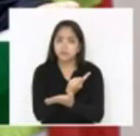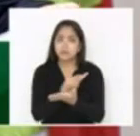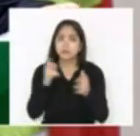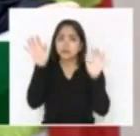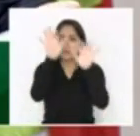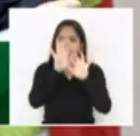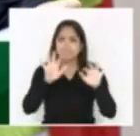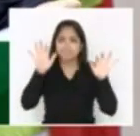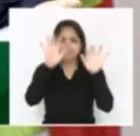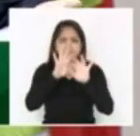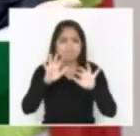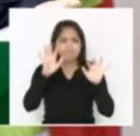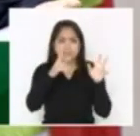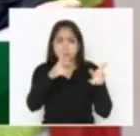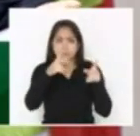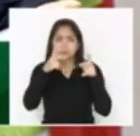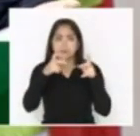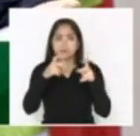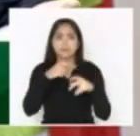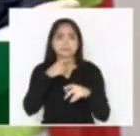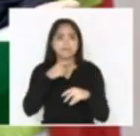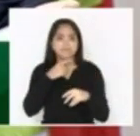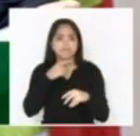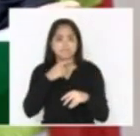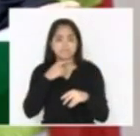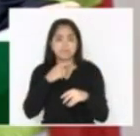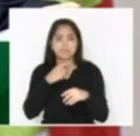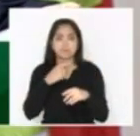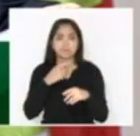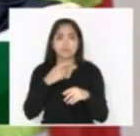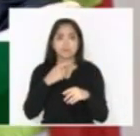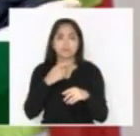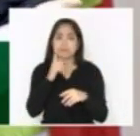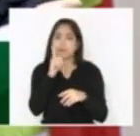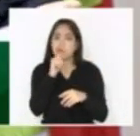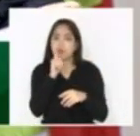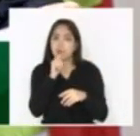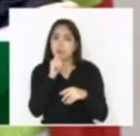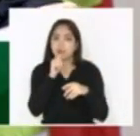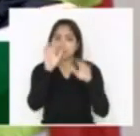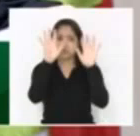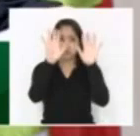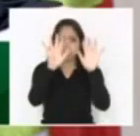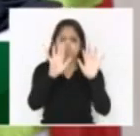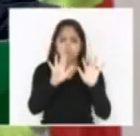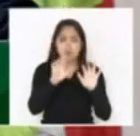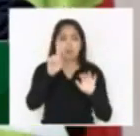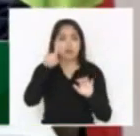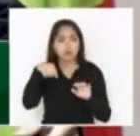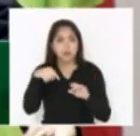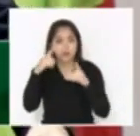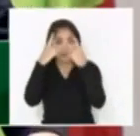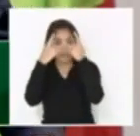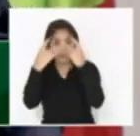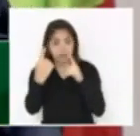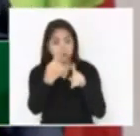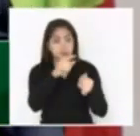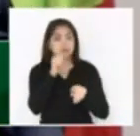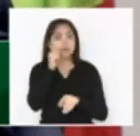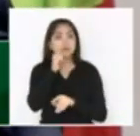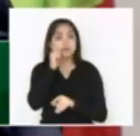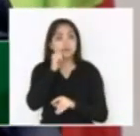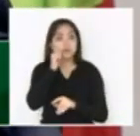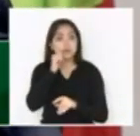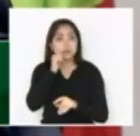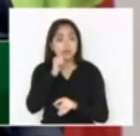imperceptível, igualmente lacrimejante: a violência contra a mulher